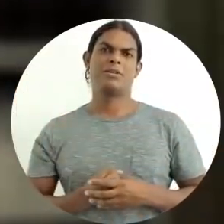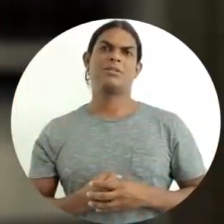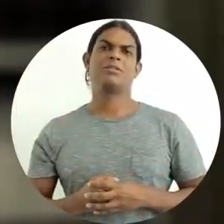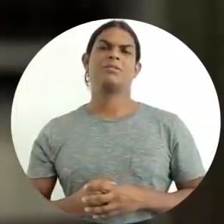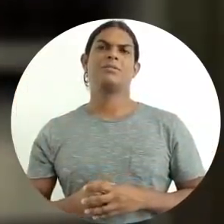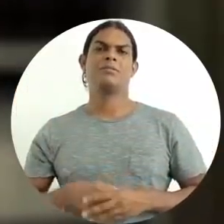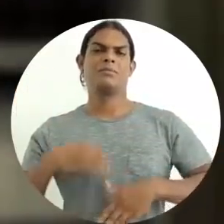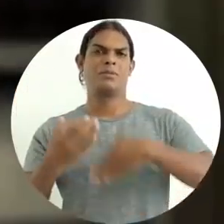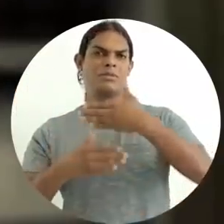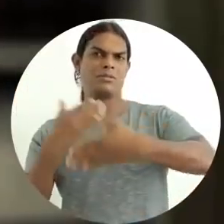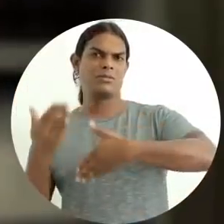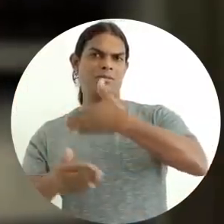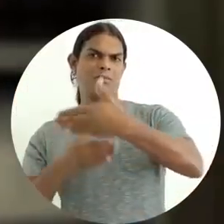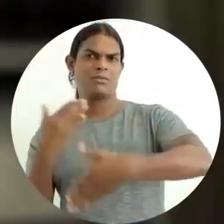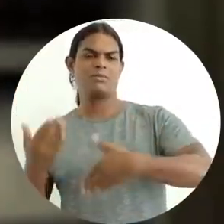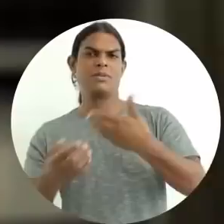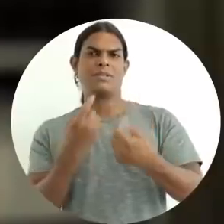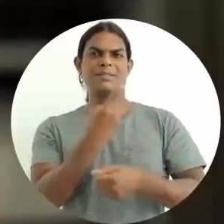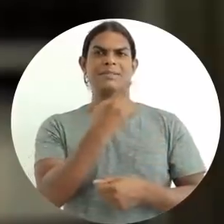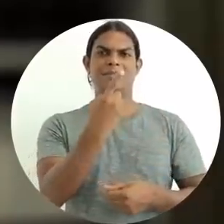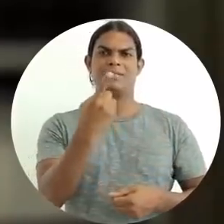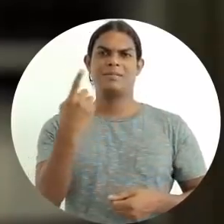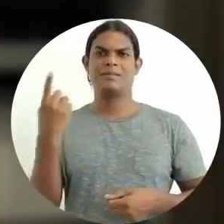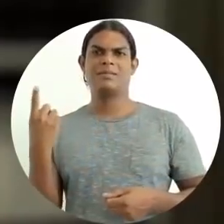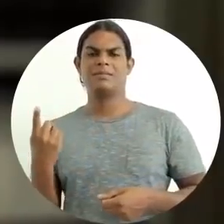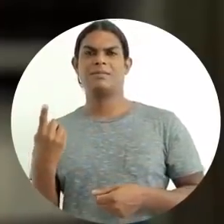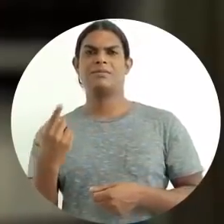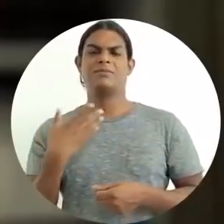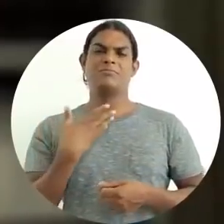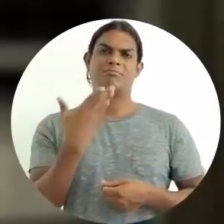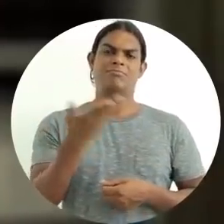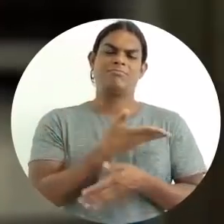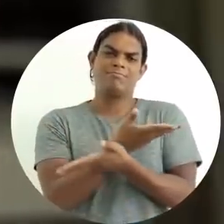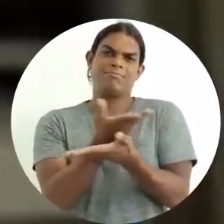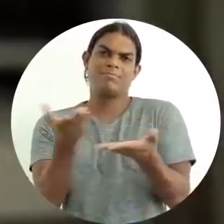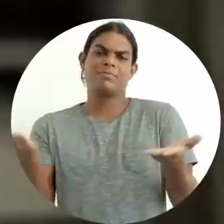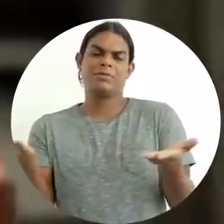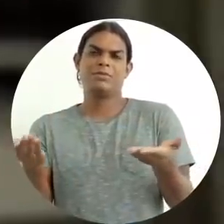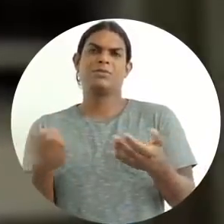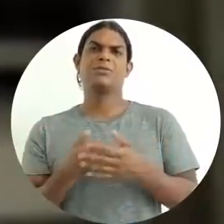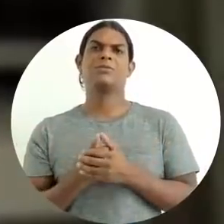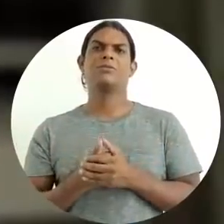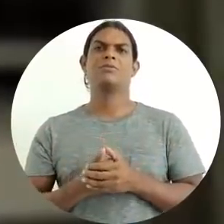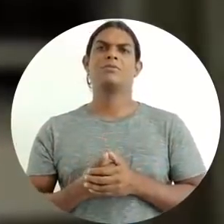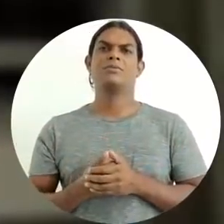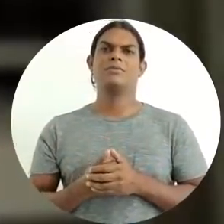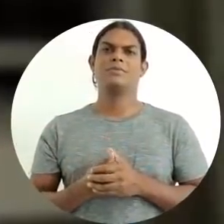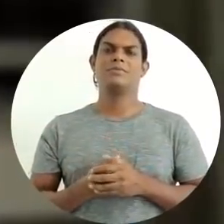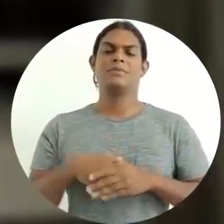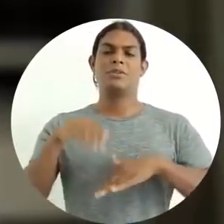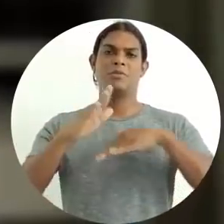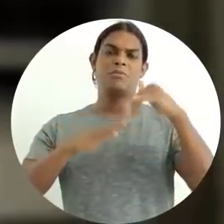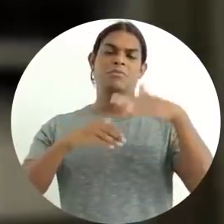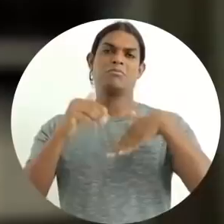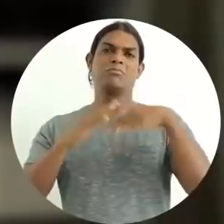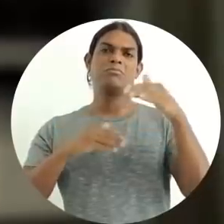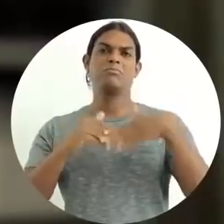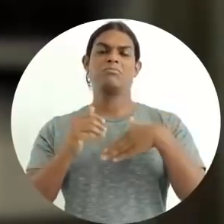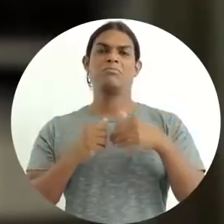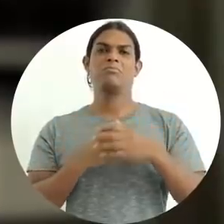muito importante para o desenvolvimento de cada um de nós, enquanto pessoa,